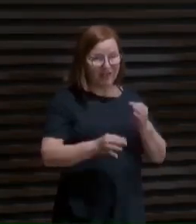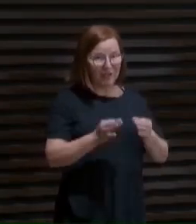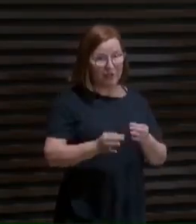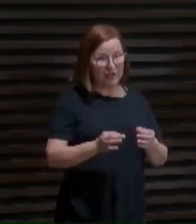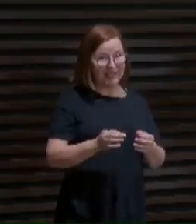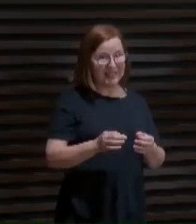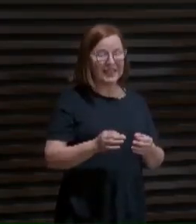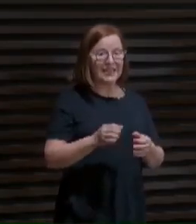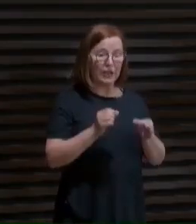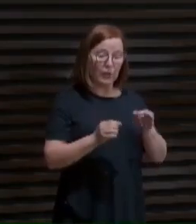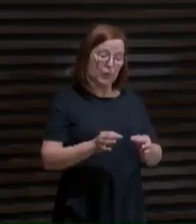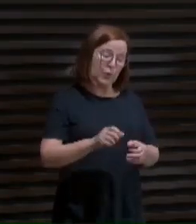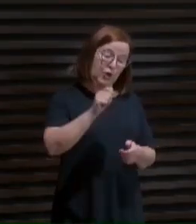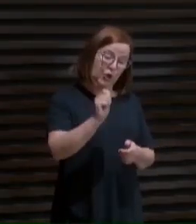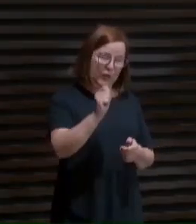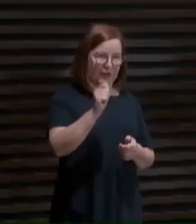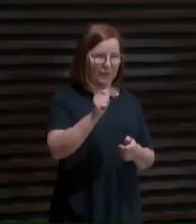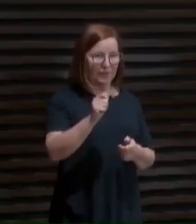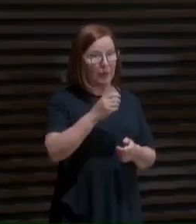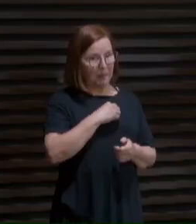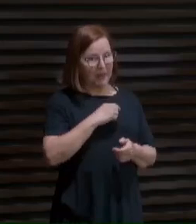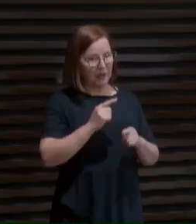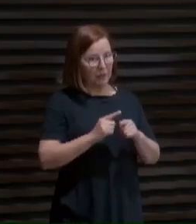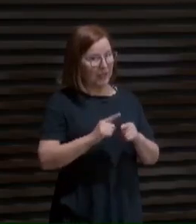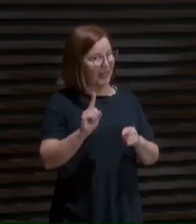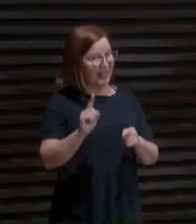não creem em mim.